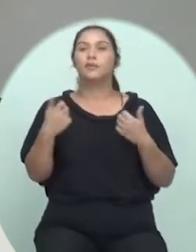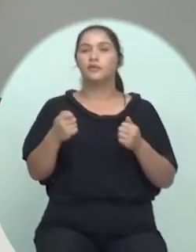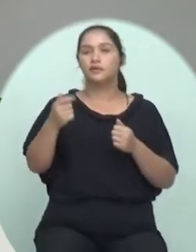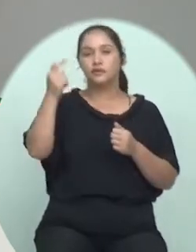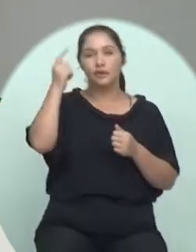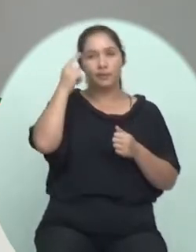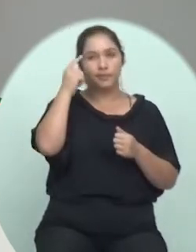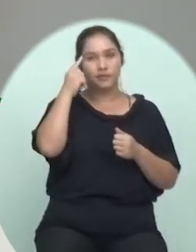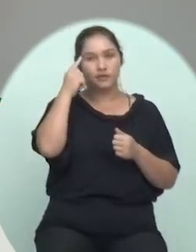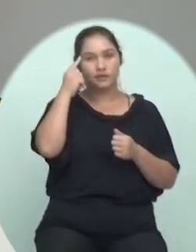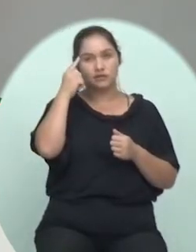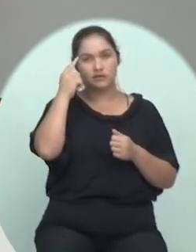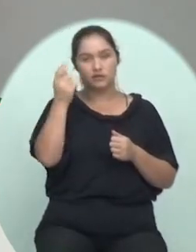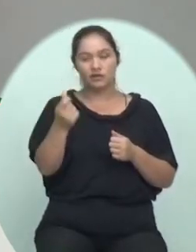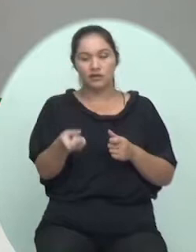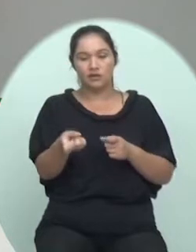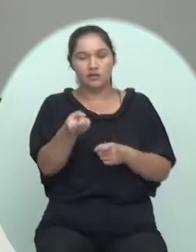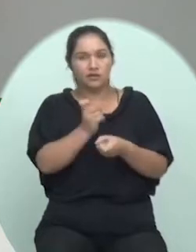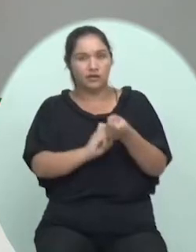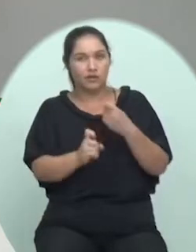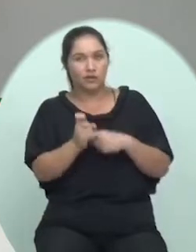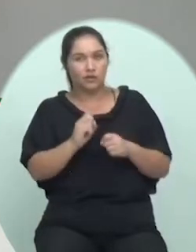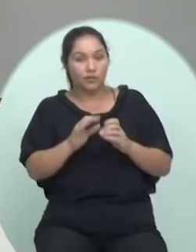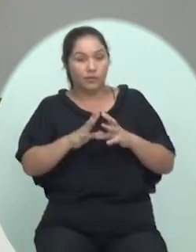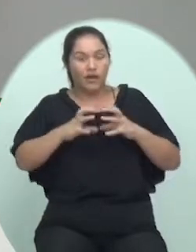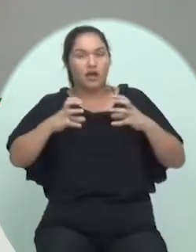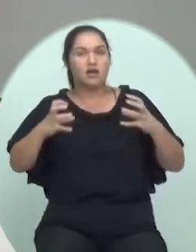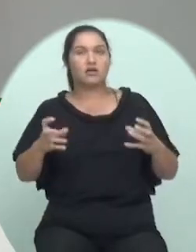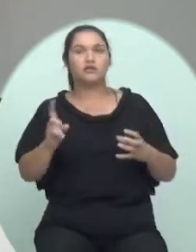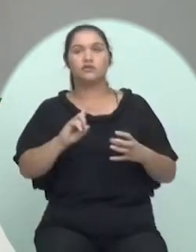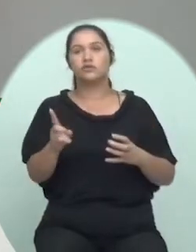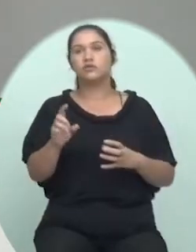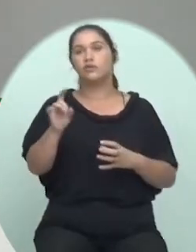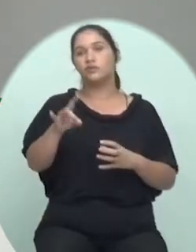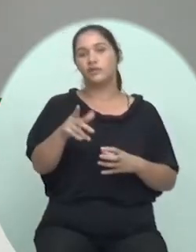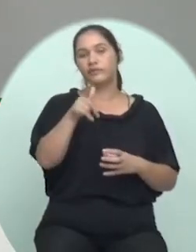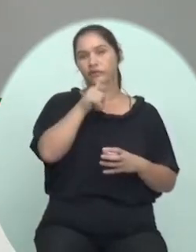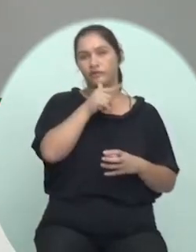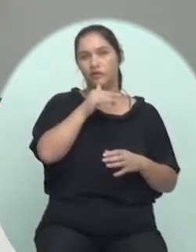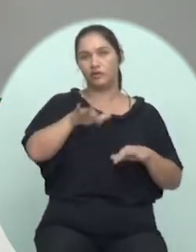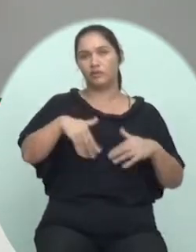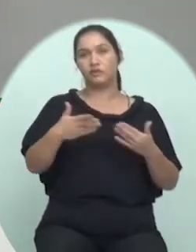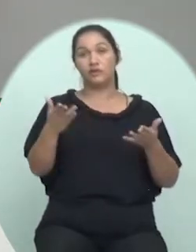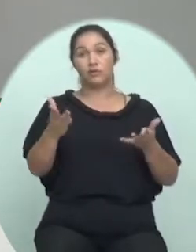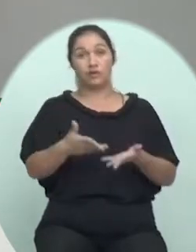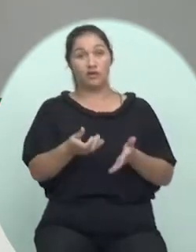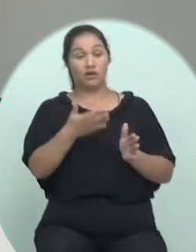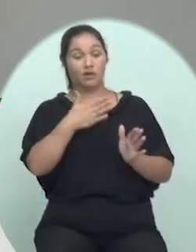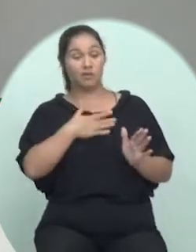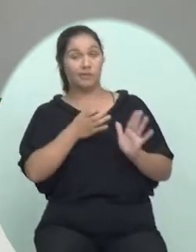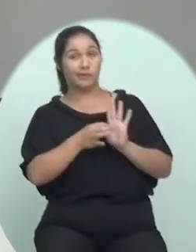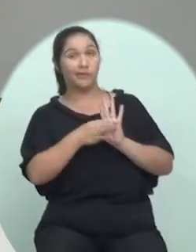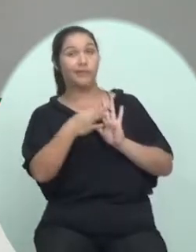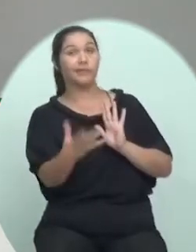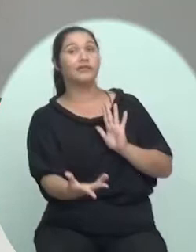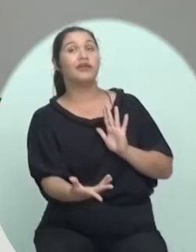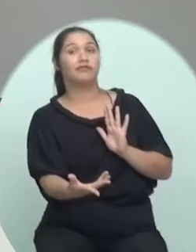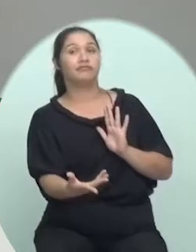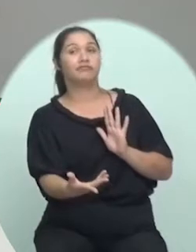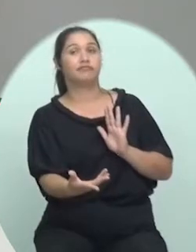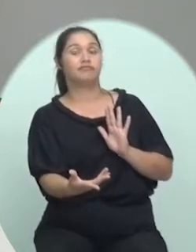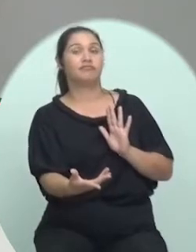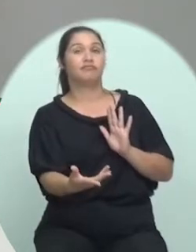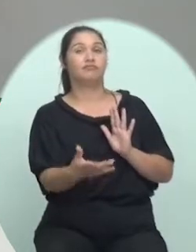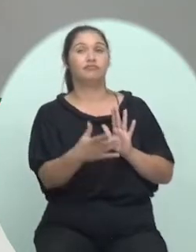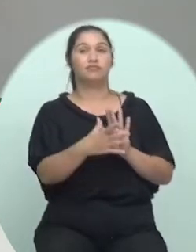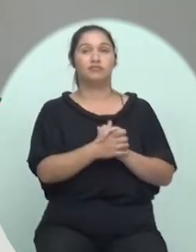economia de água, economia pequena. Tem que se pensar na coisa grande. Então, trago essa sugestão que se elimine essas vagas que não são